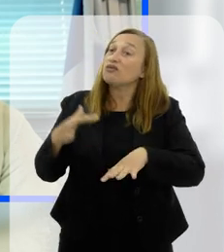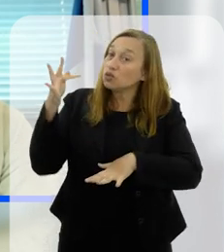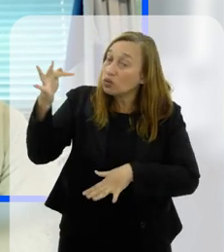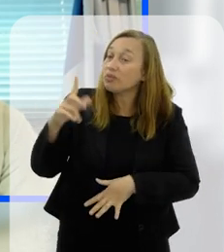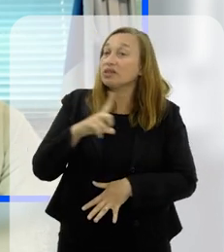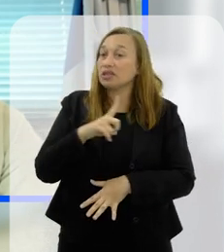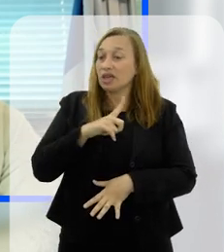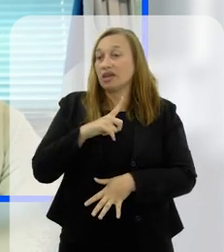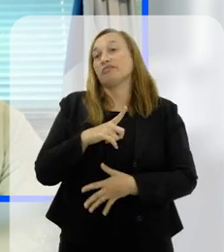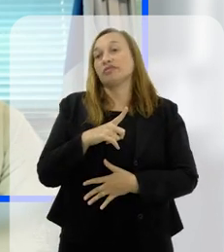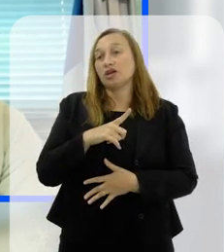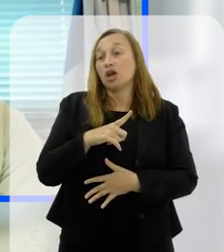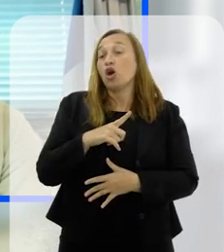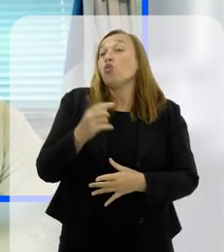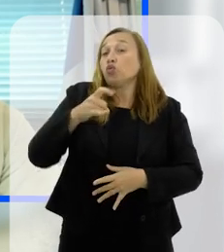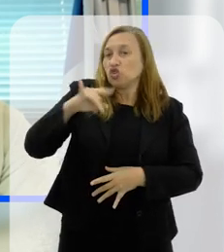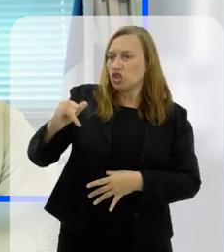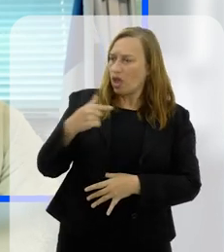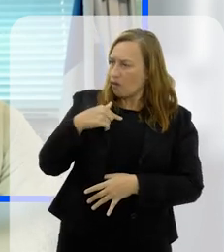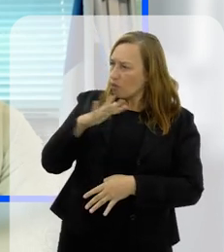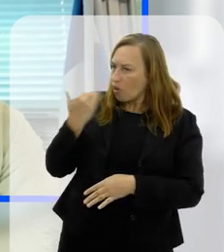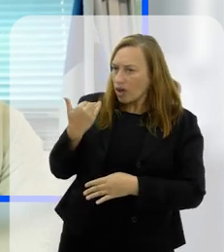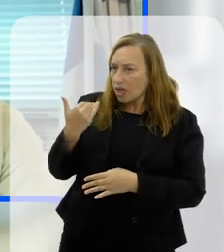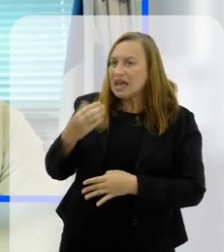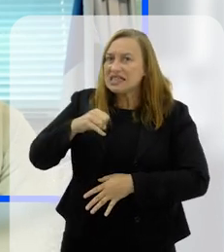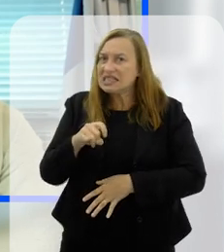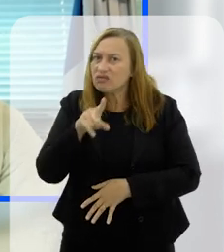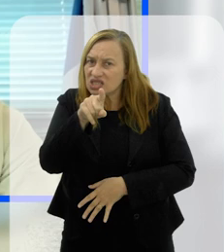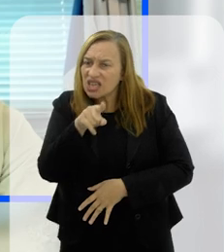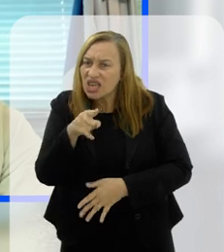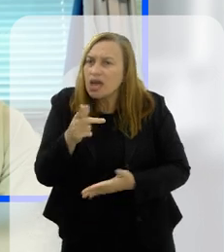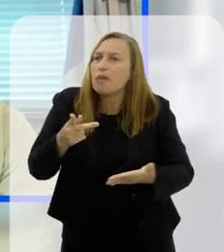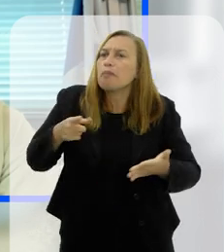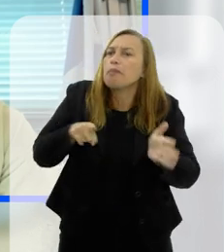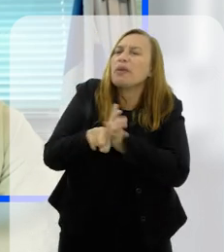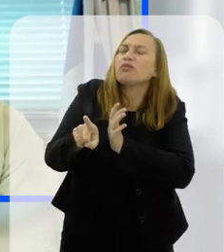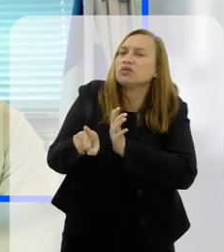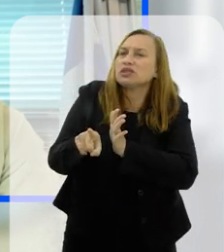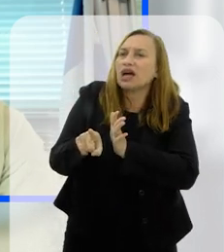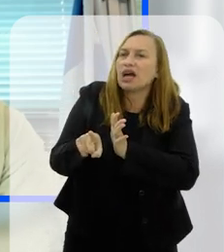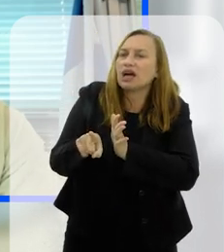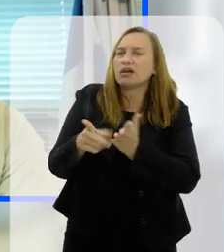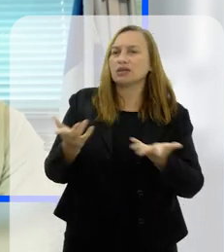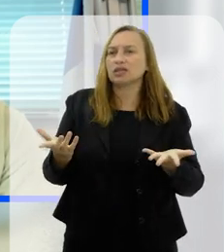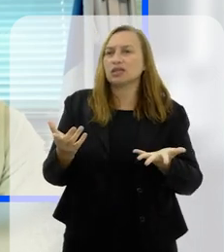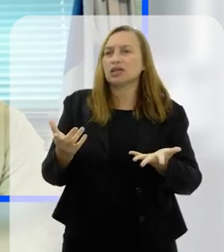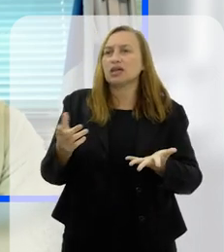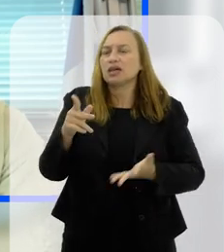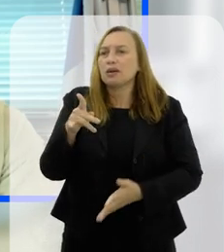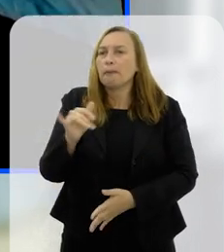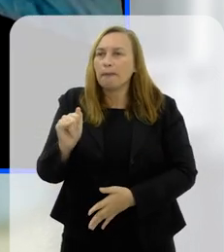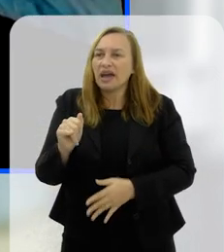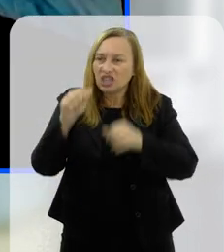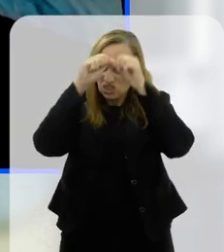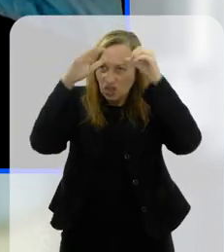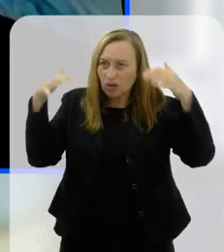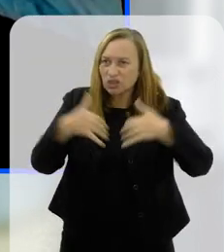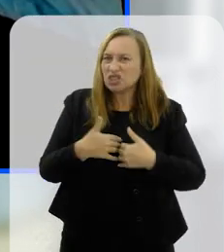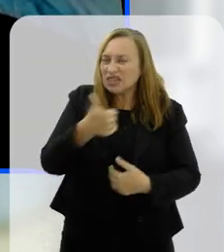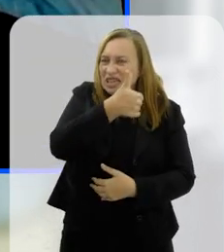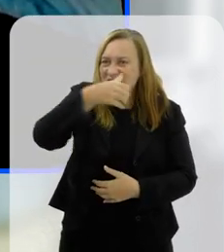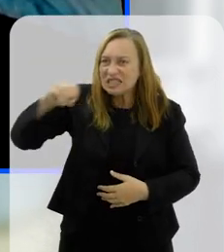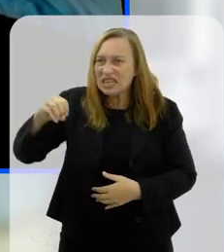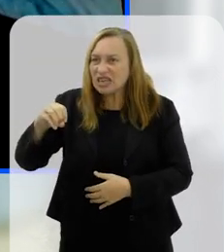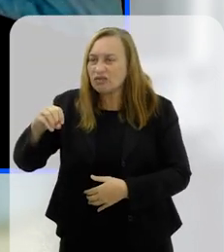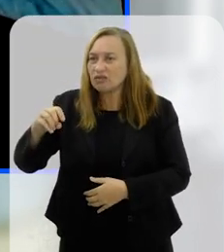precisar disso um dia porque um dia nós não vamos estar aqui se você perguntar para para 100 pais de autistas